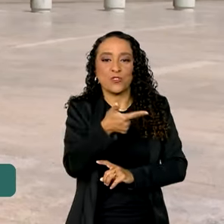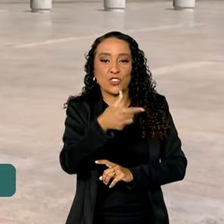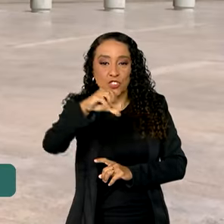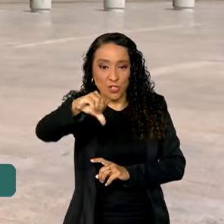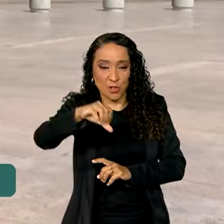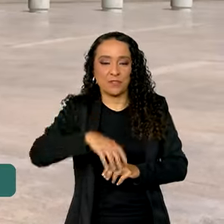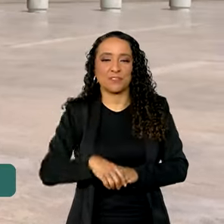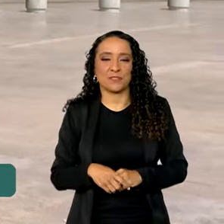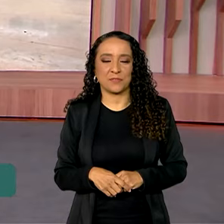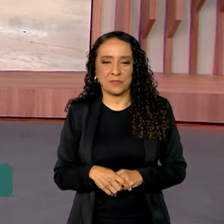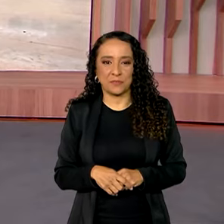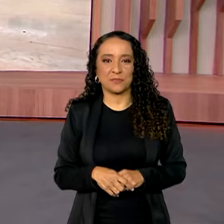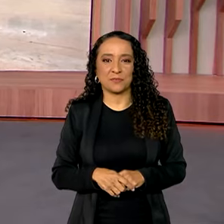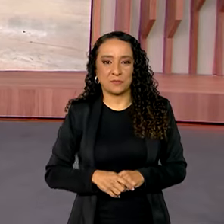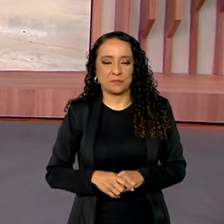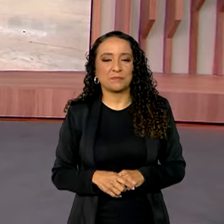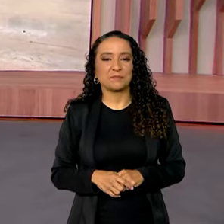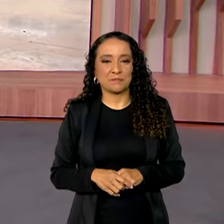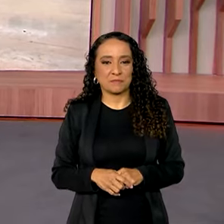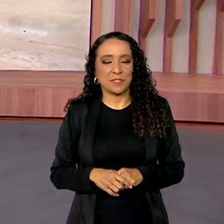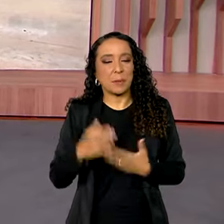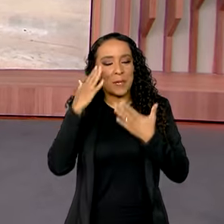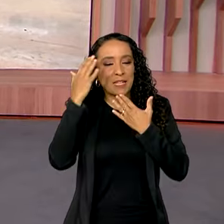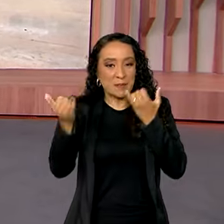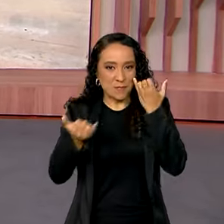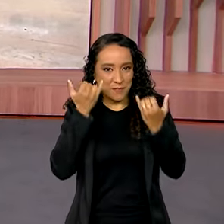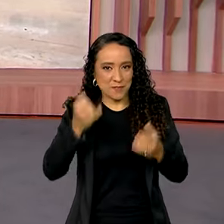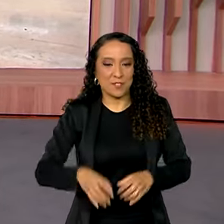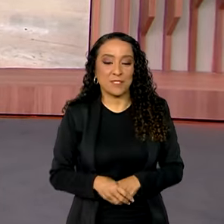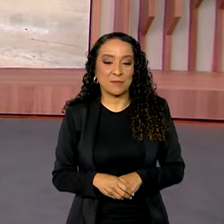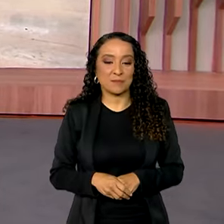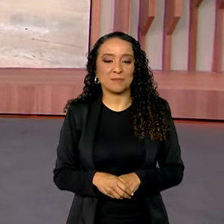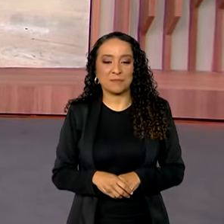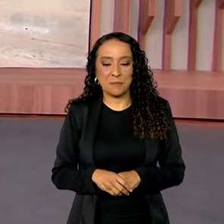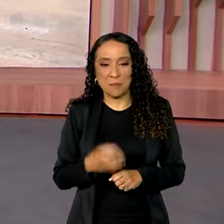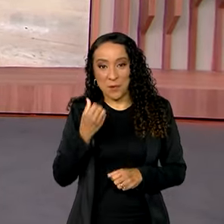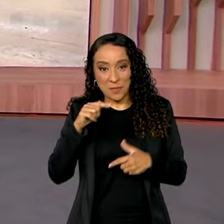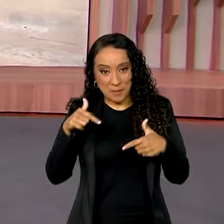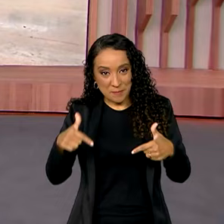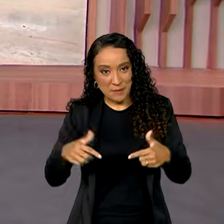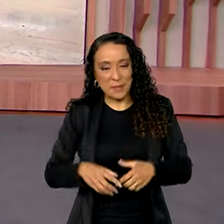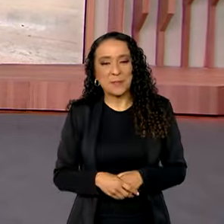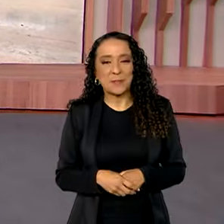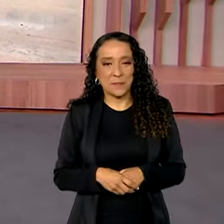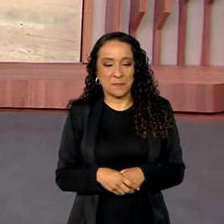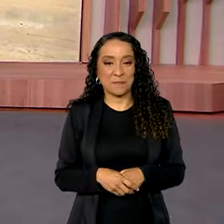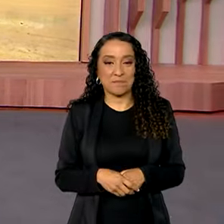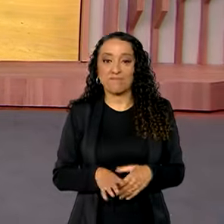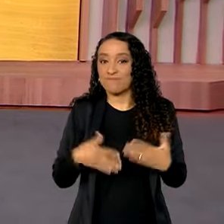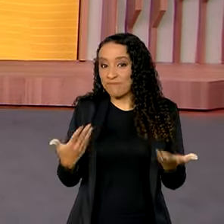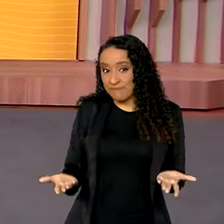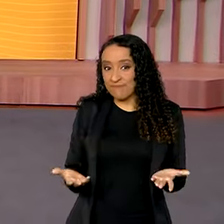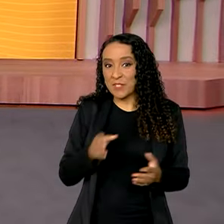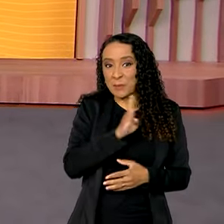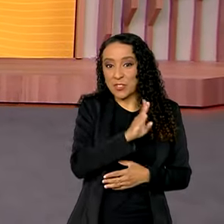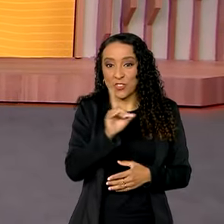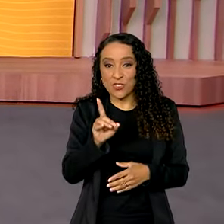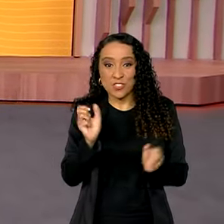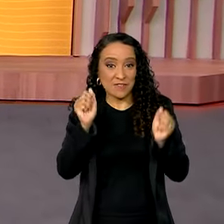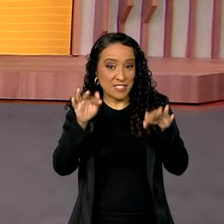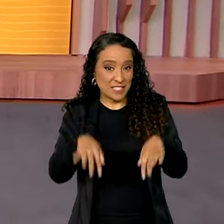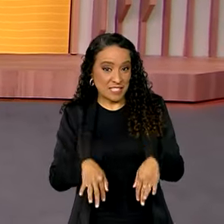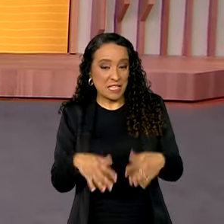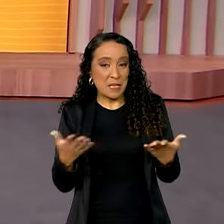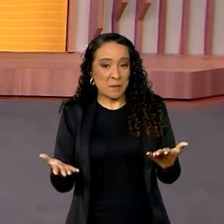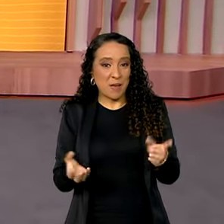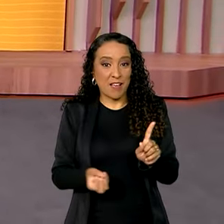29. Vanessa. Ok, Fernanda, obrigada pelas informações, bom trabalho aí no Rio de Janeiro. E é isso, o Brasil em Dia fica por